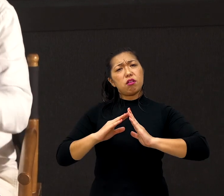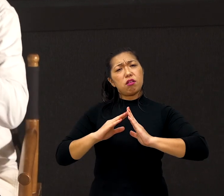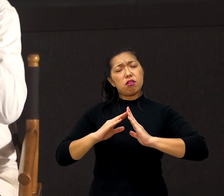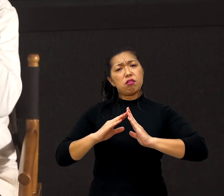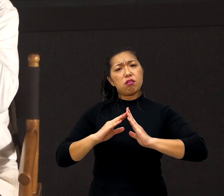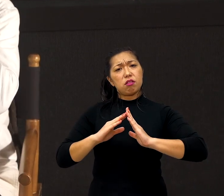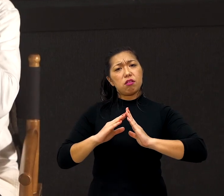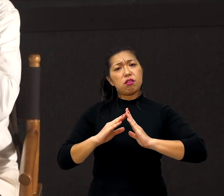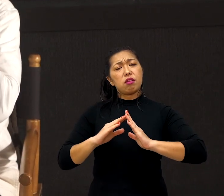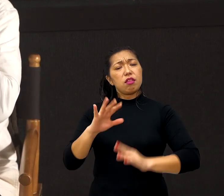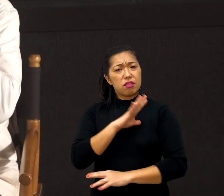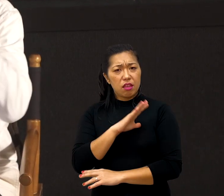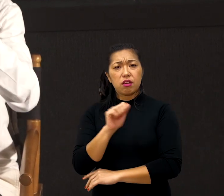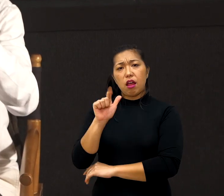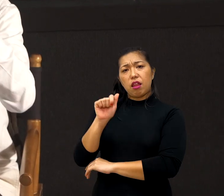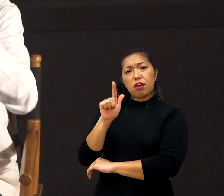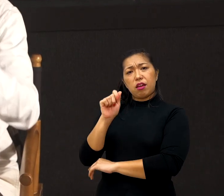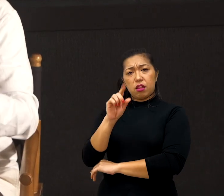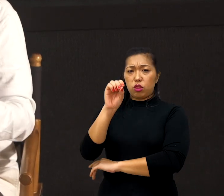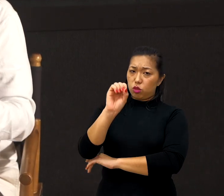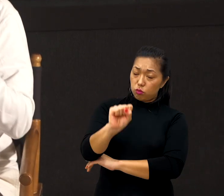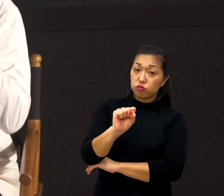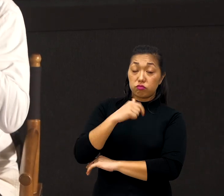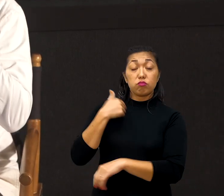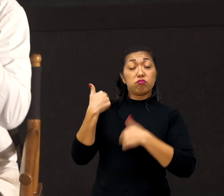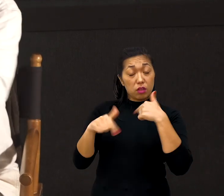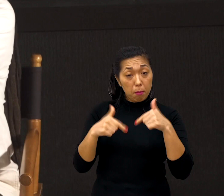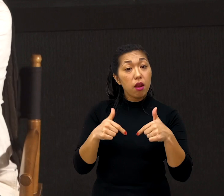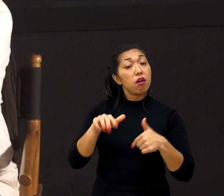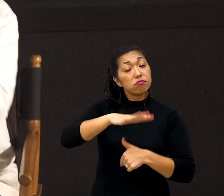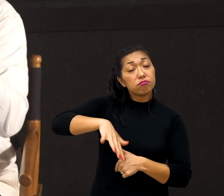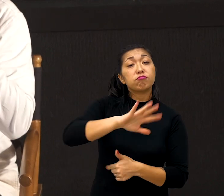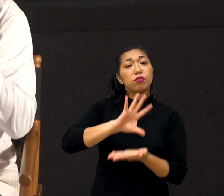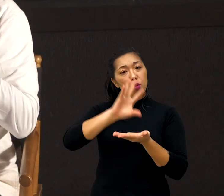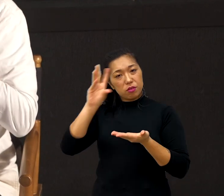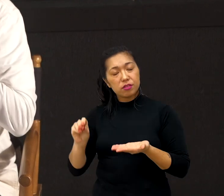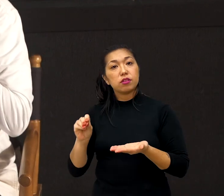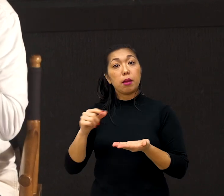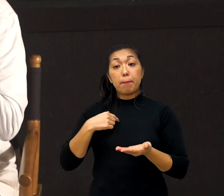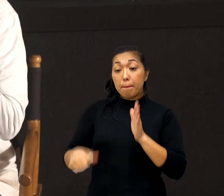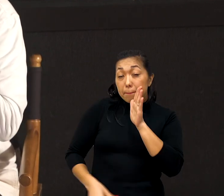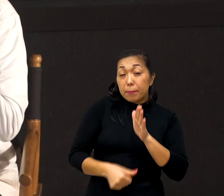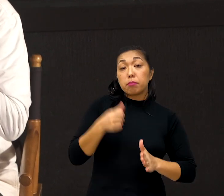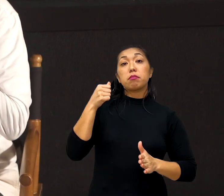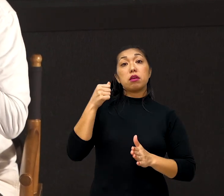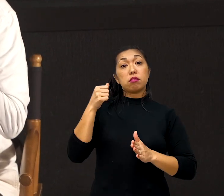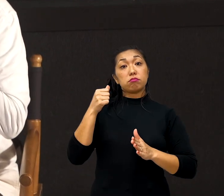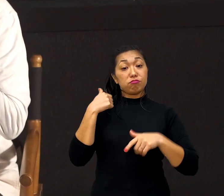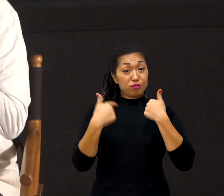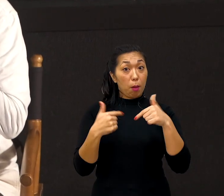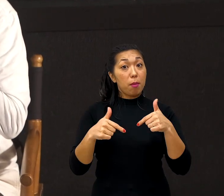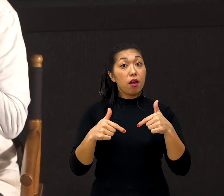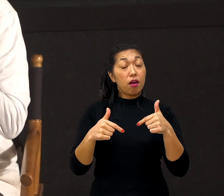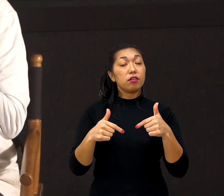pouco, isso 2001, né, fazendo vários trabalhos já em minha comunidade de território, né, minha primeira grande